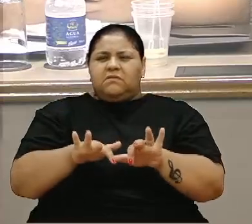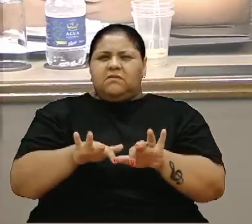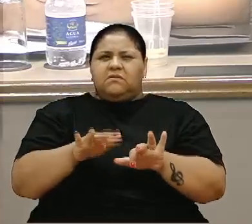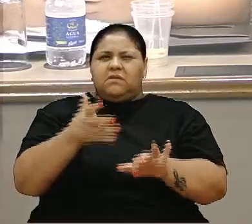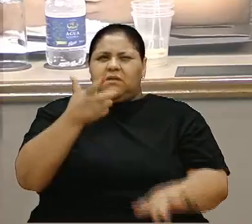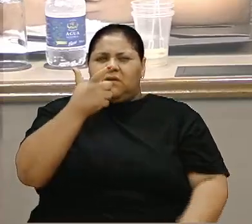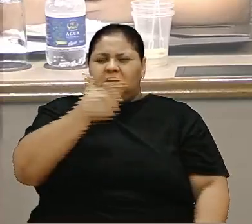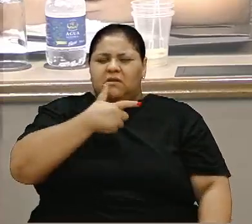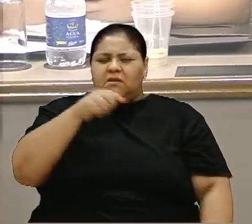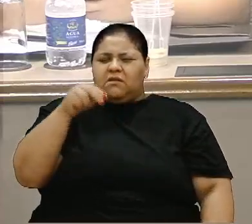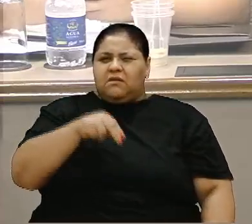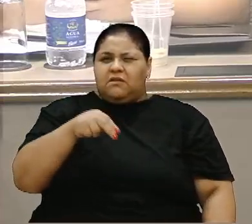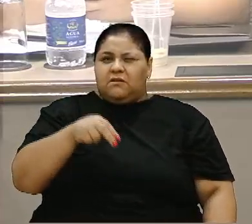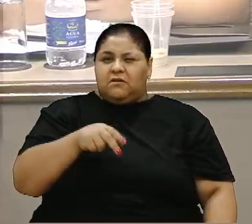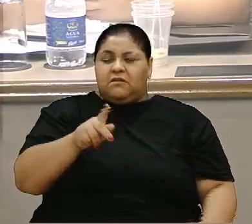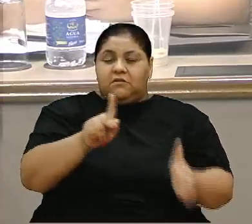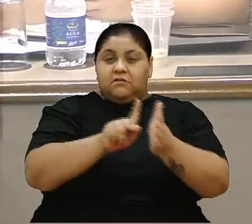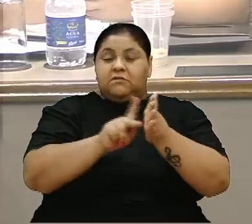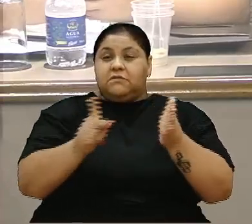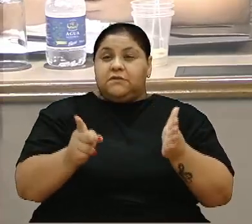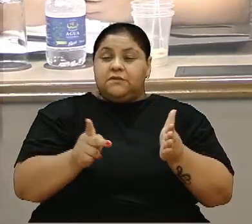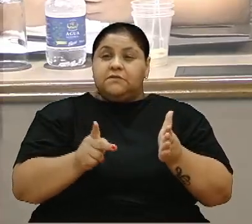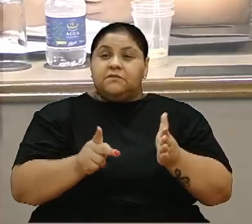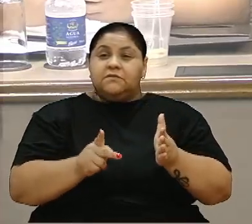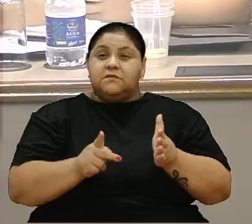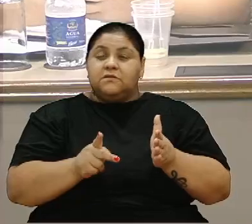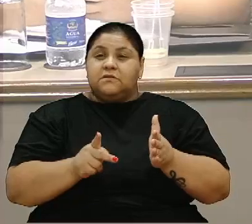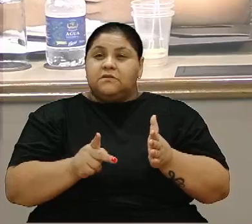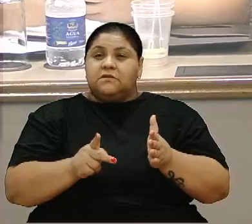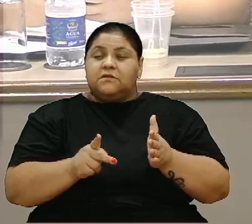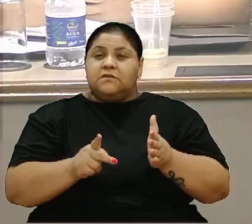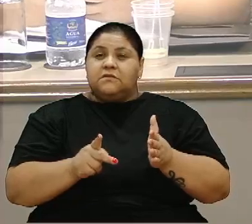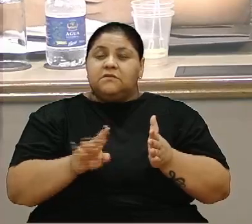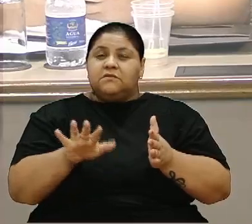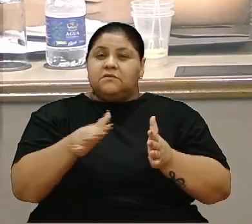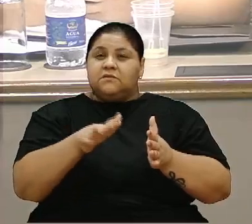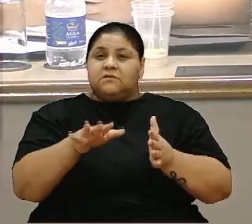novembro, do Jornal Pioneiro, ali na casa dos 1.400,